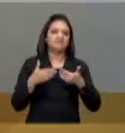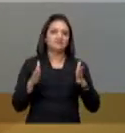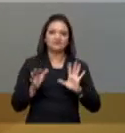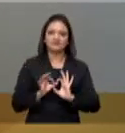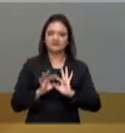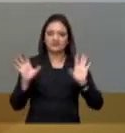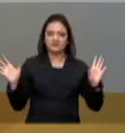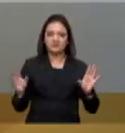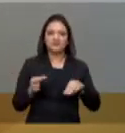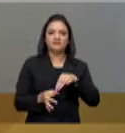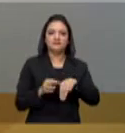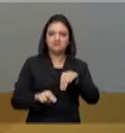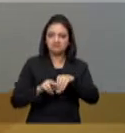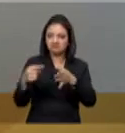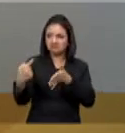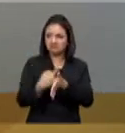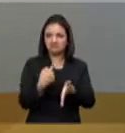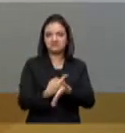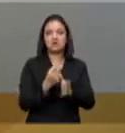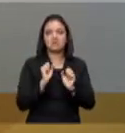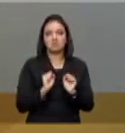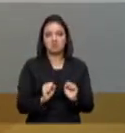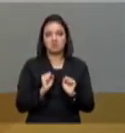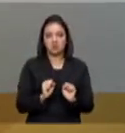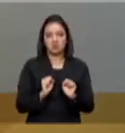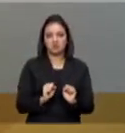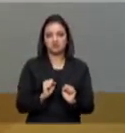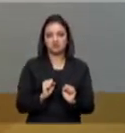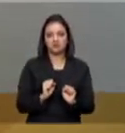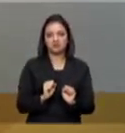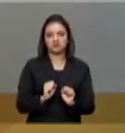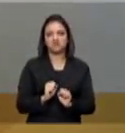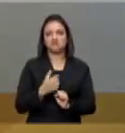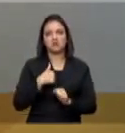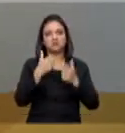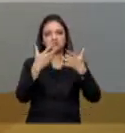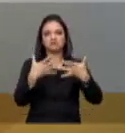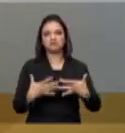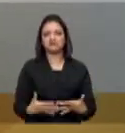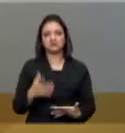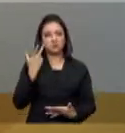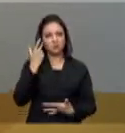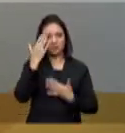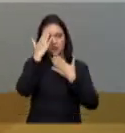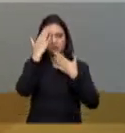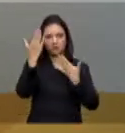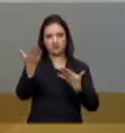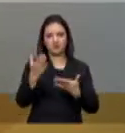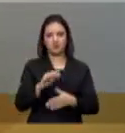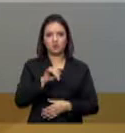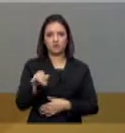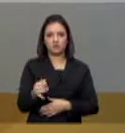senhores ministros para eventual esclarecimento que precisa de ser feito e agradeço a palavra que me foi concedida.